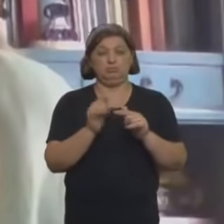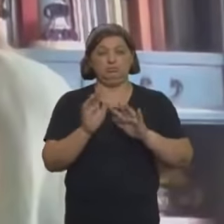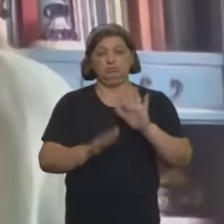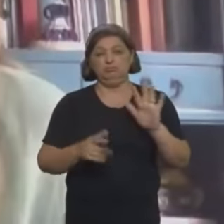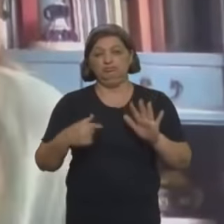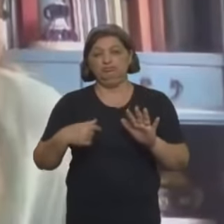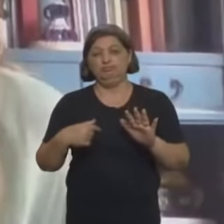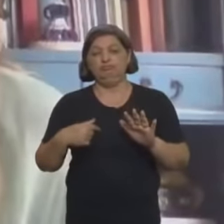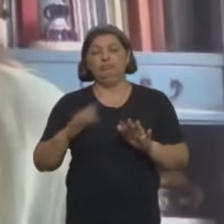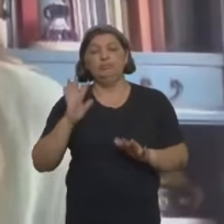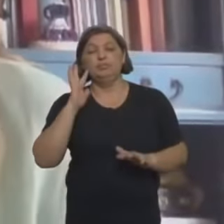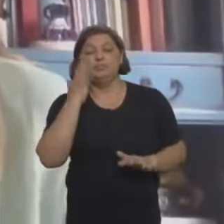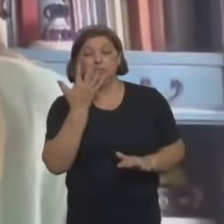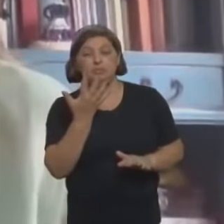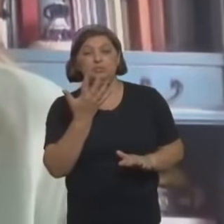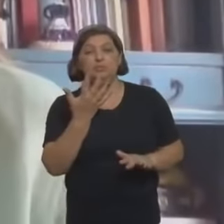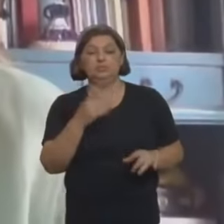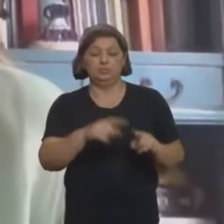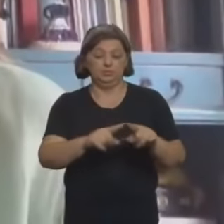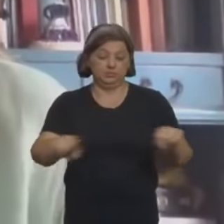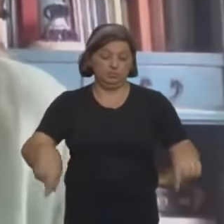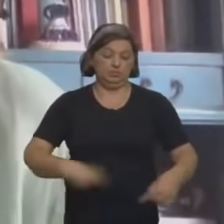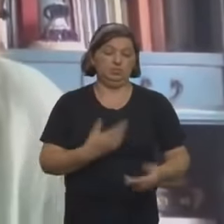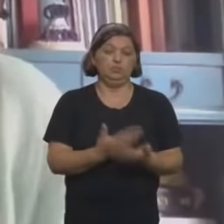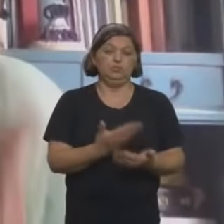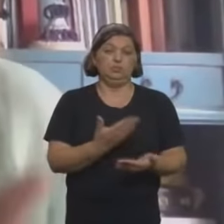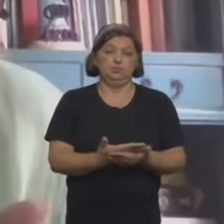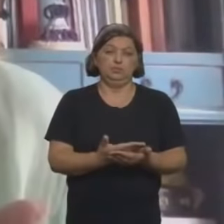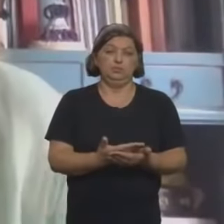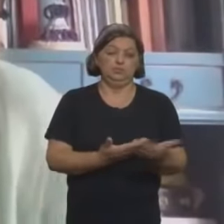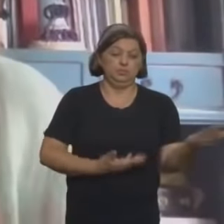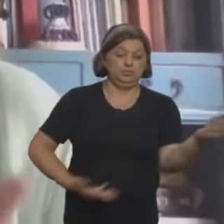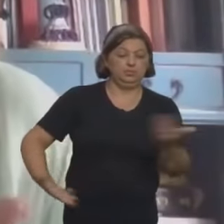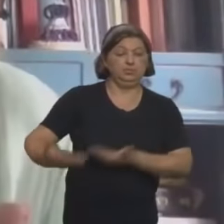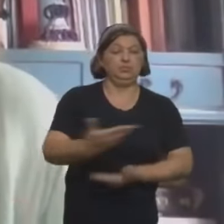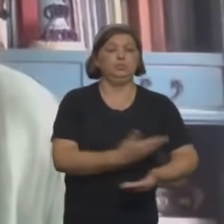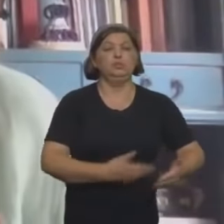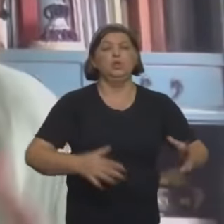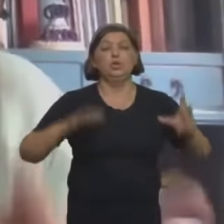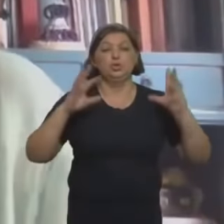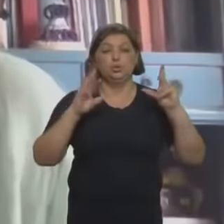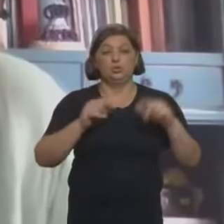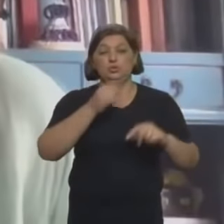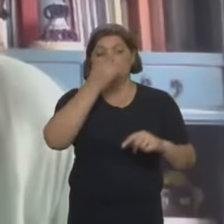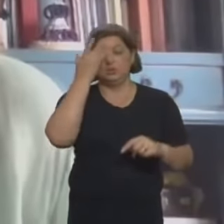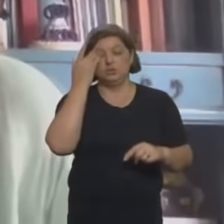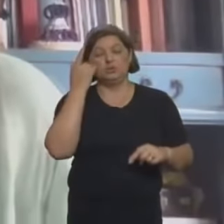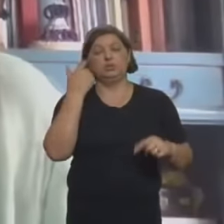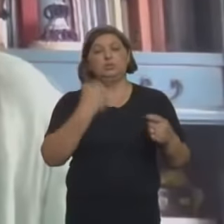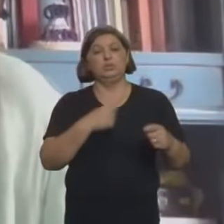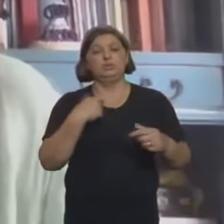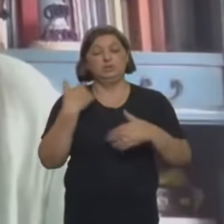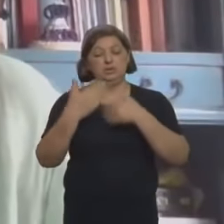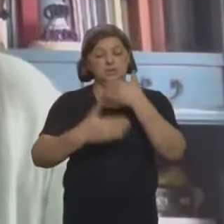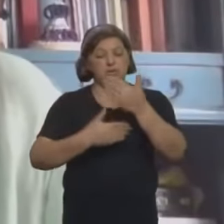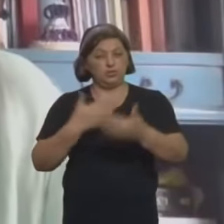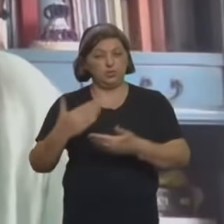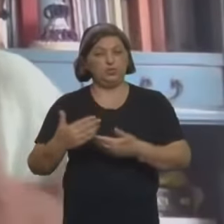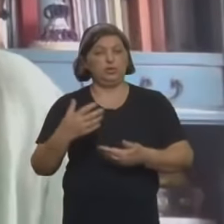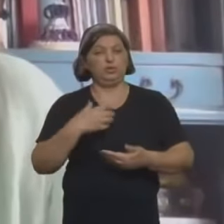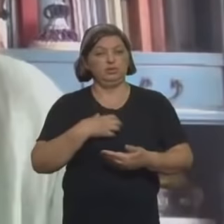vezes a gente resolve através de aulas, né, coletivas para todos, e que isso seja trabalhado de